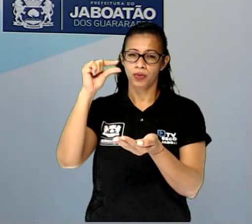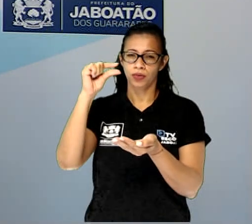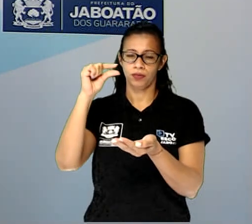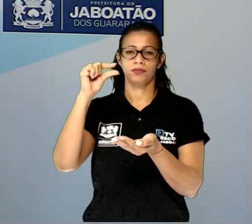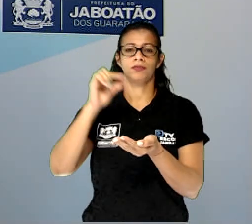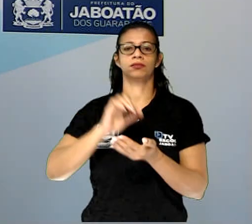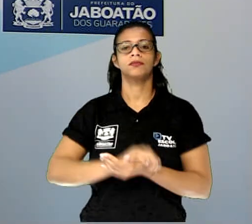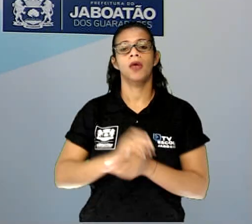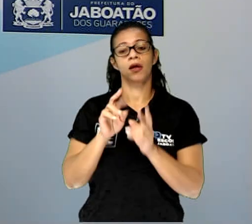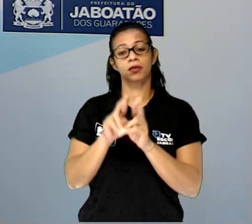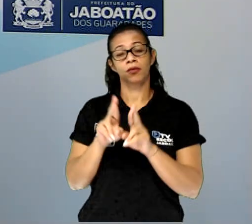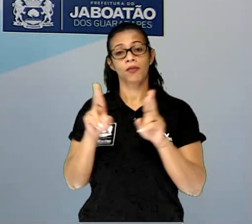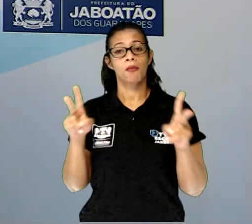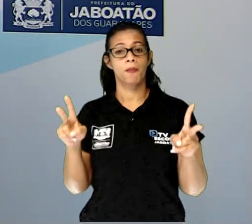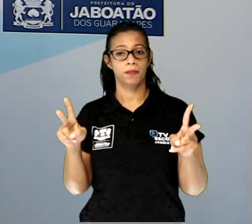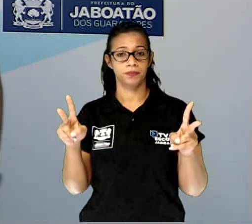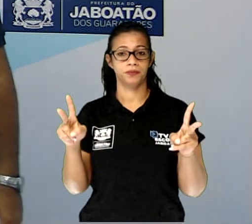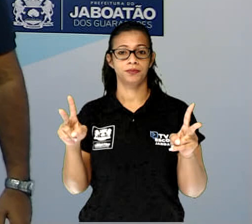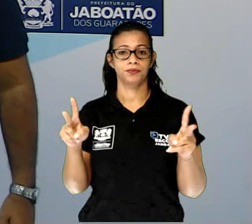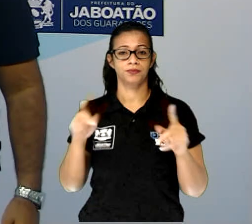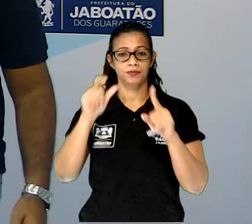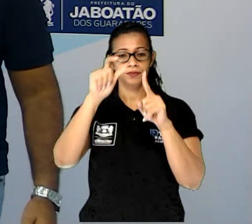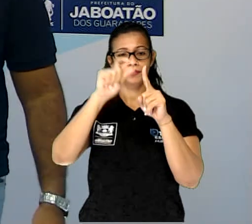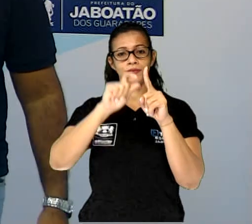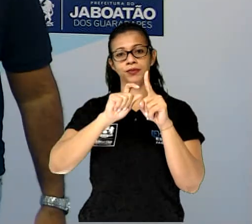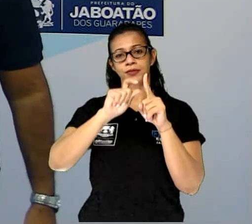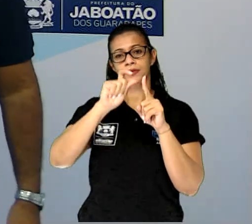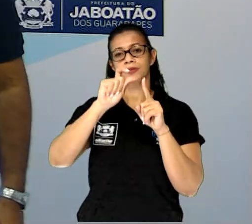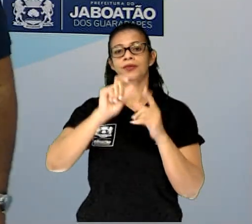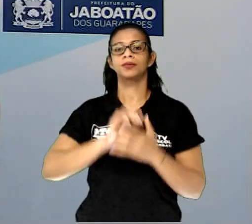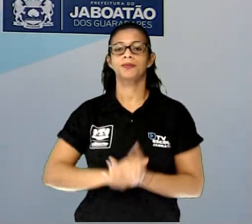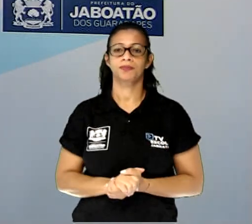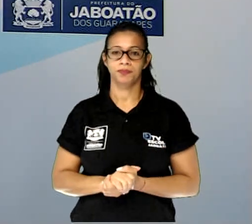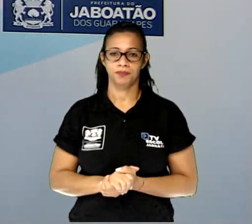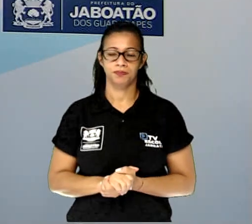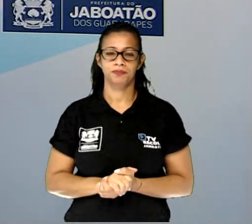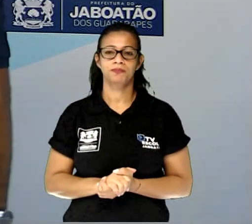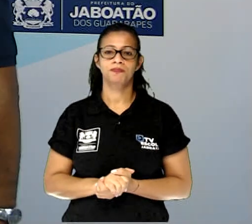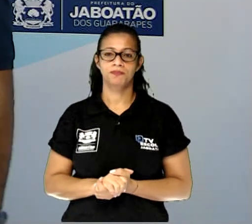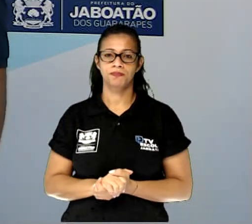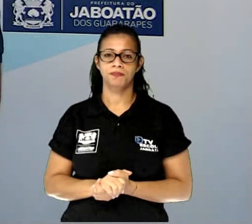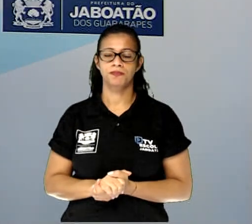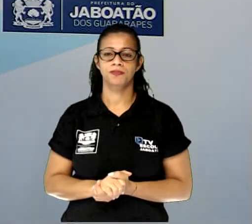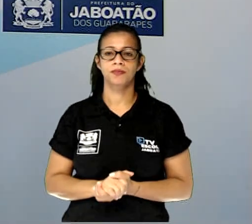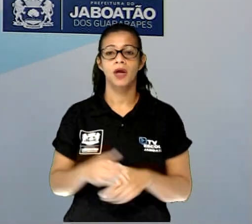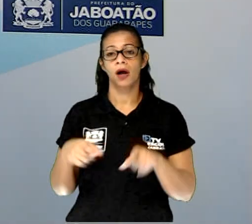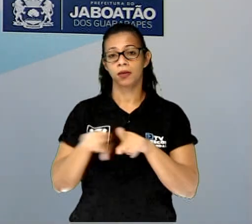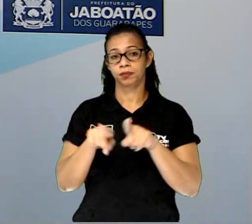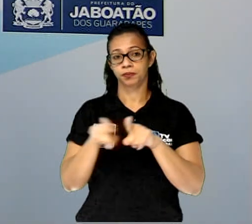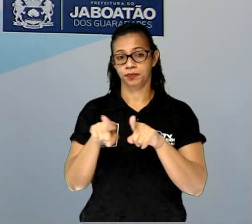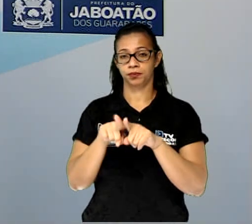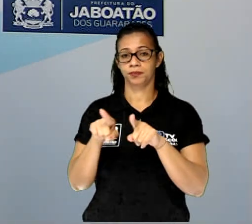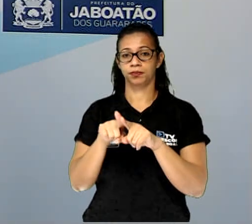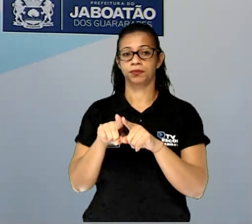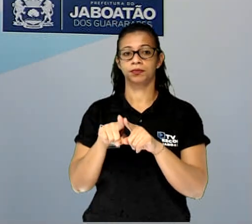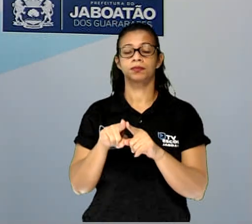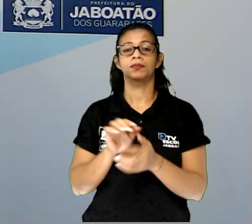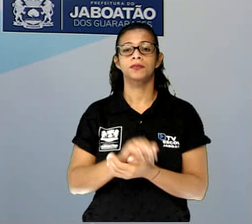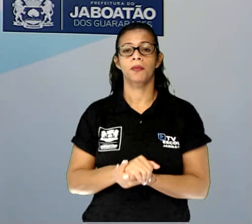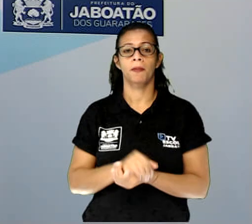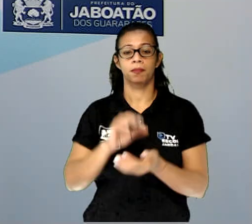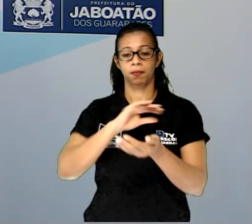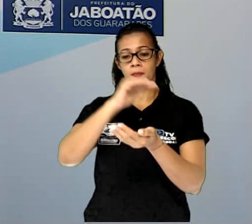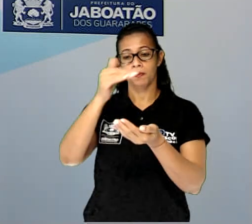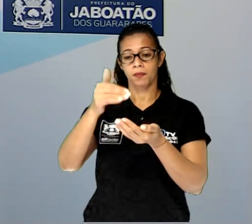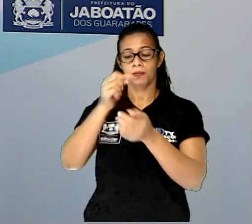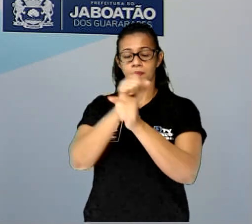essa diferença de temperatura nas regiões, beleza? E aqui as zonas de iluminação, zona